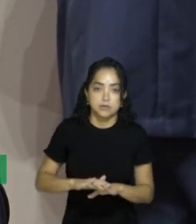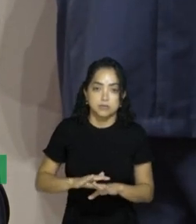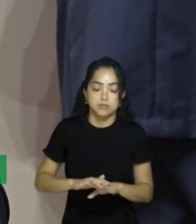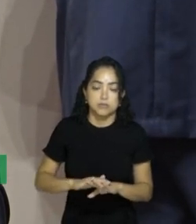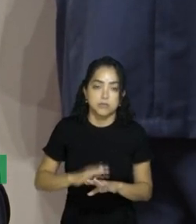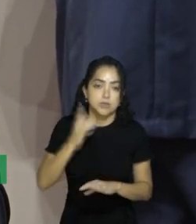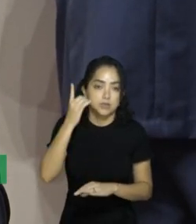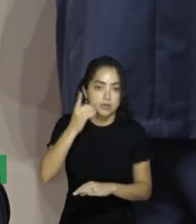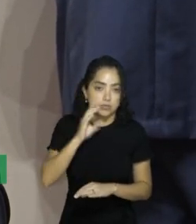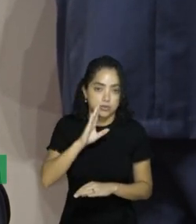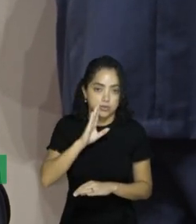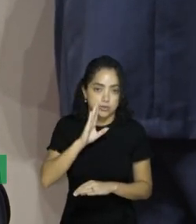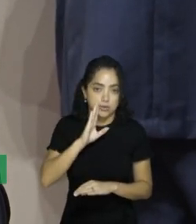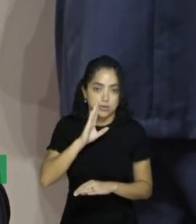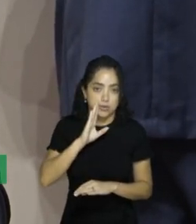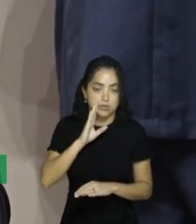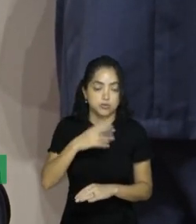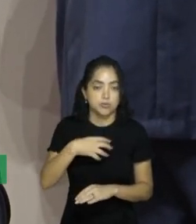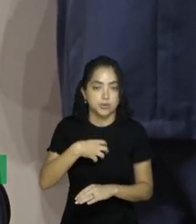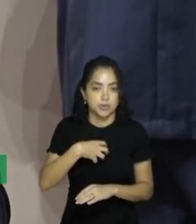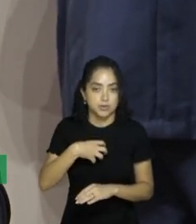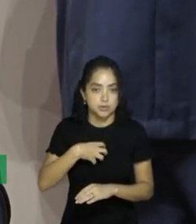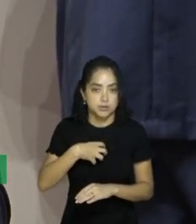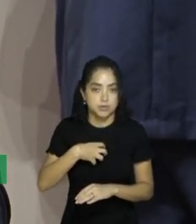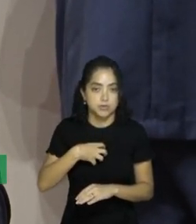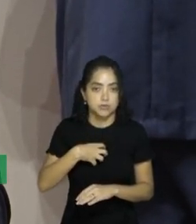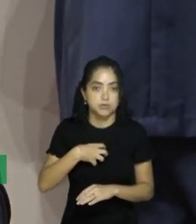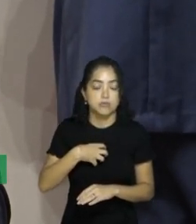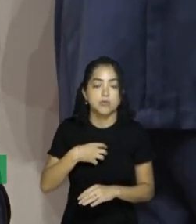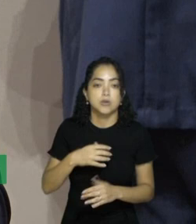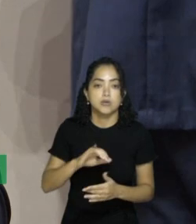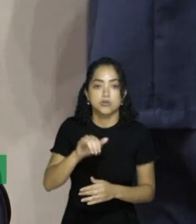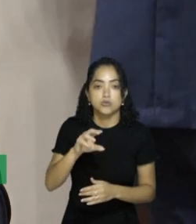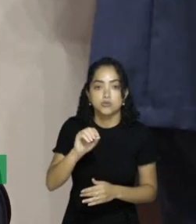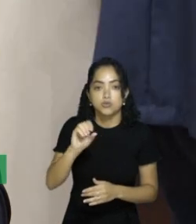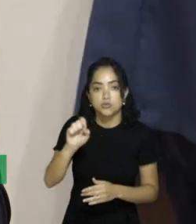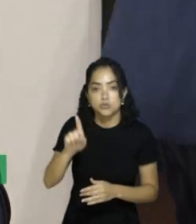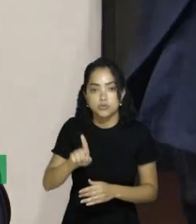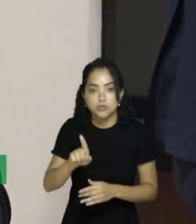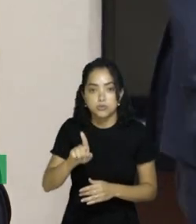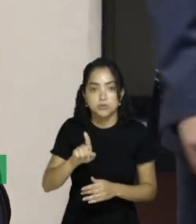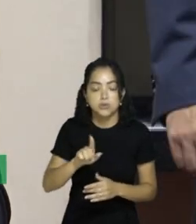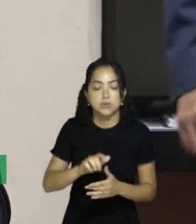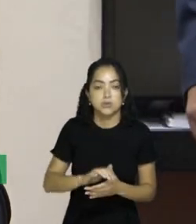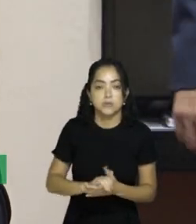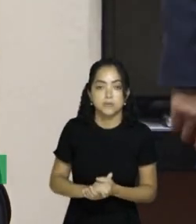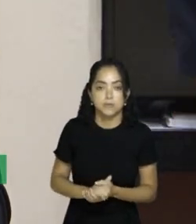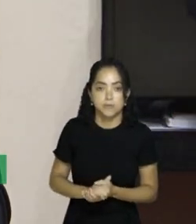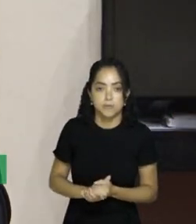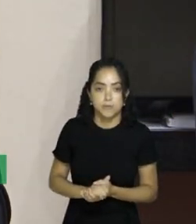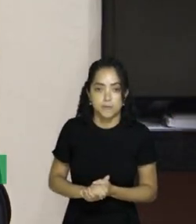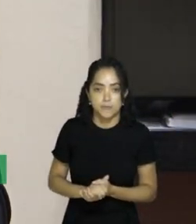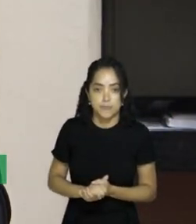Berlanda manifestando pesado pelo falecimento do senhor José Coelho o Peninha